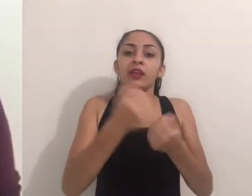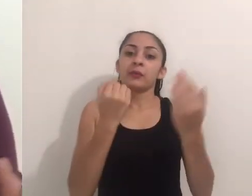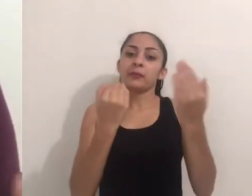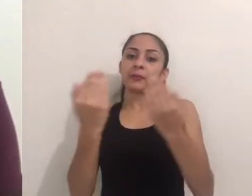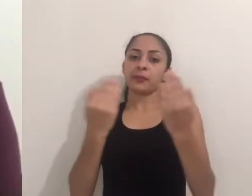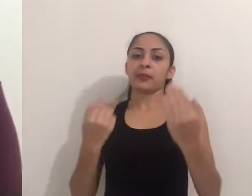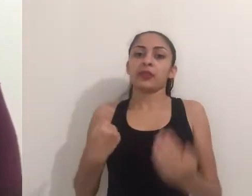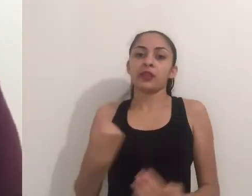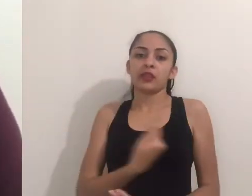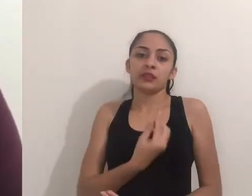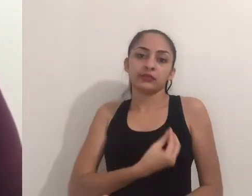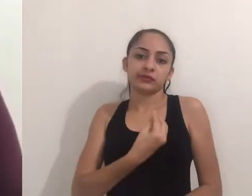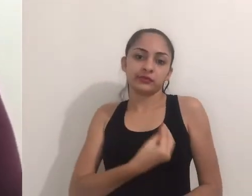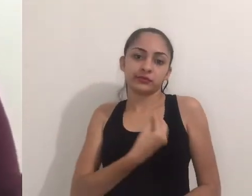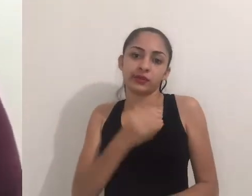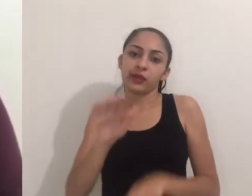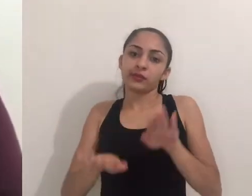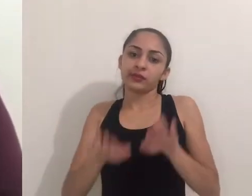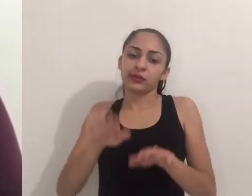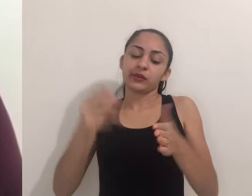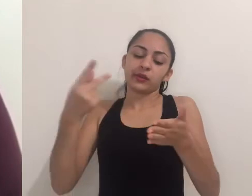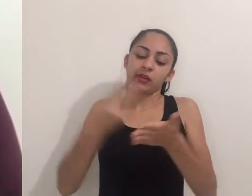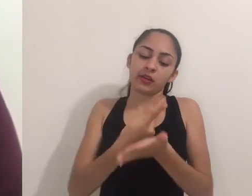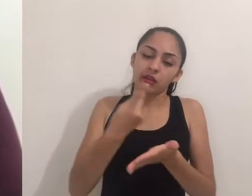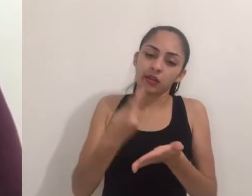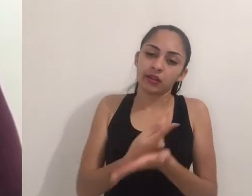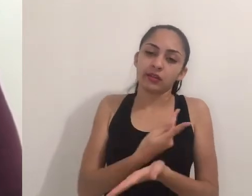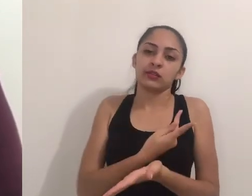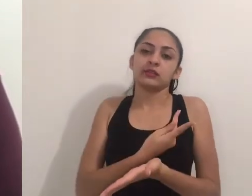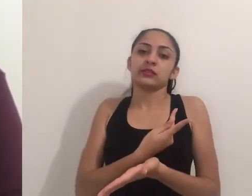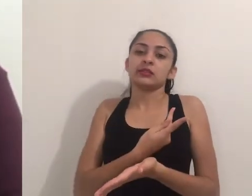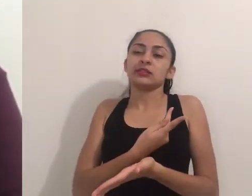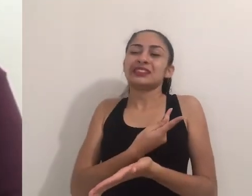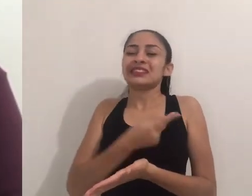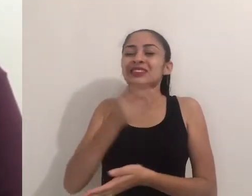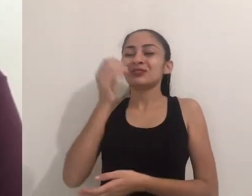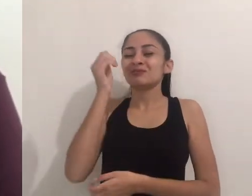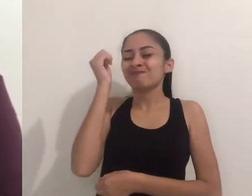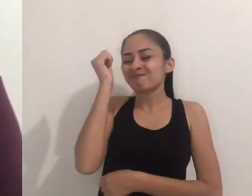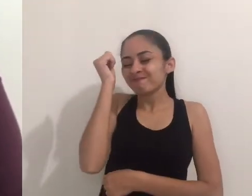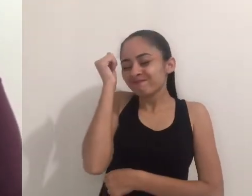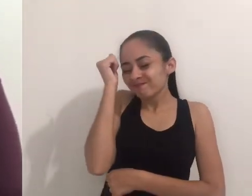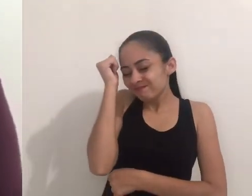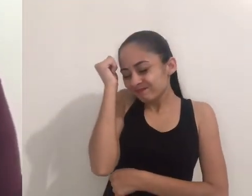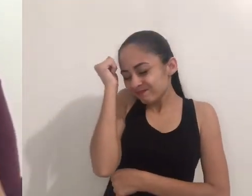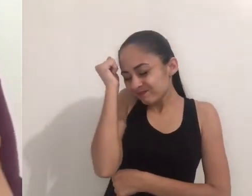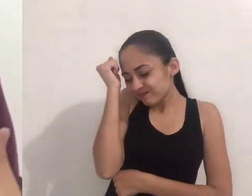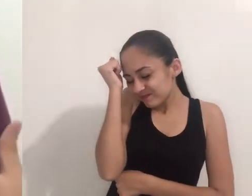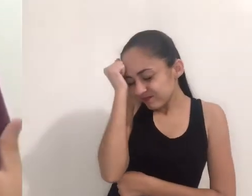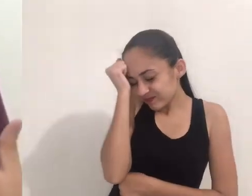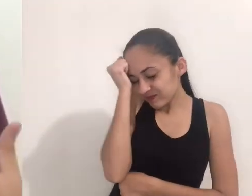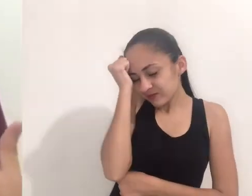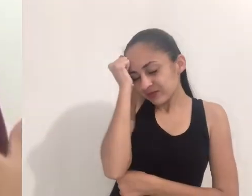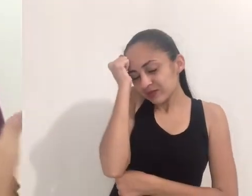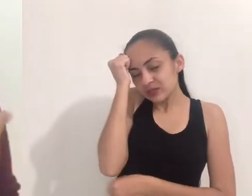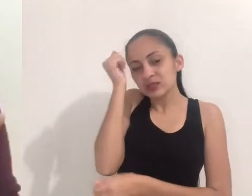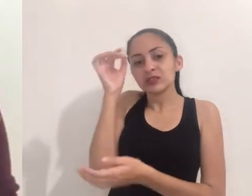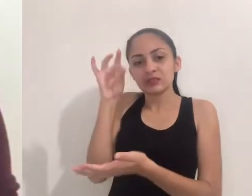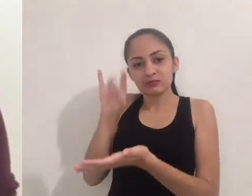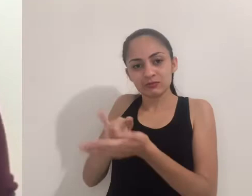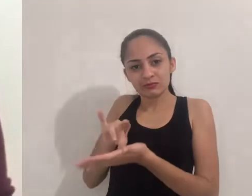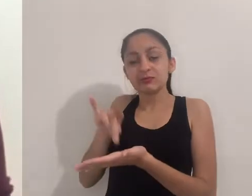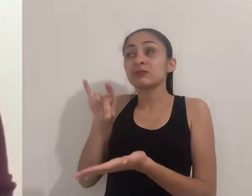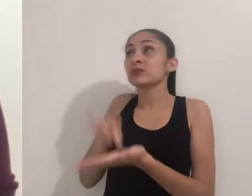a gente erra, quantas vezes a gente faz algo que não agrada a Deus, e quando a gente se arrepende de fato, quando a gente